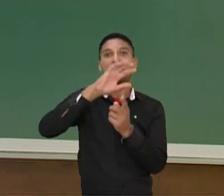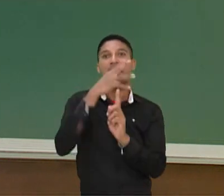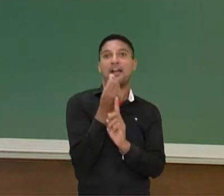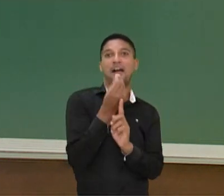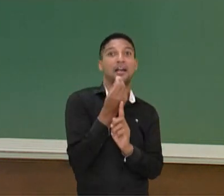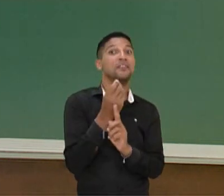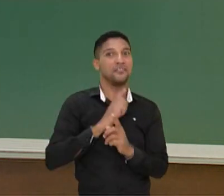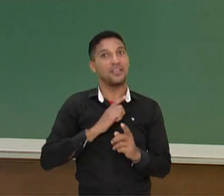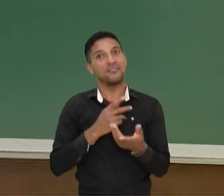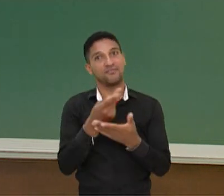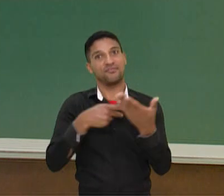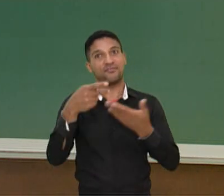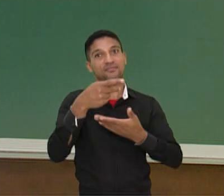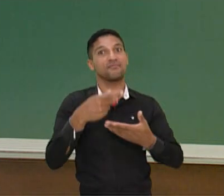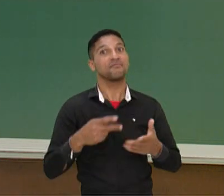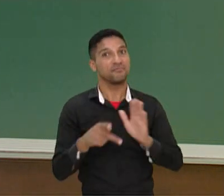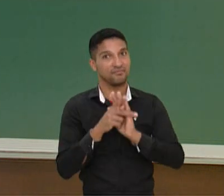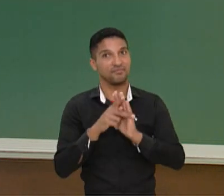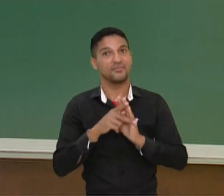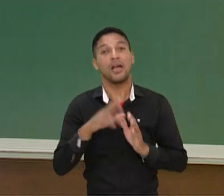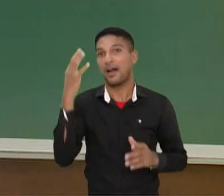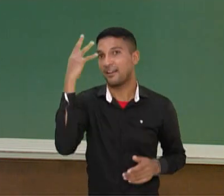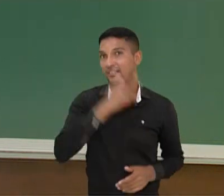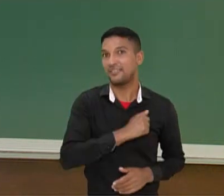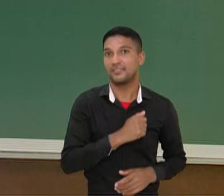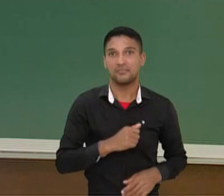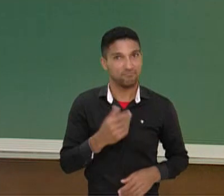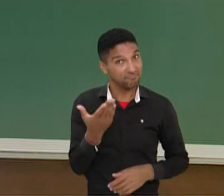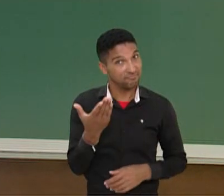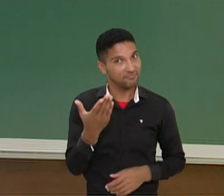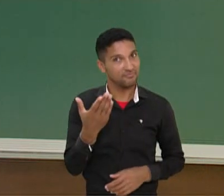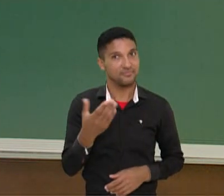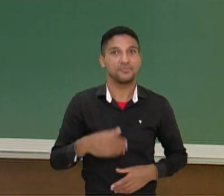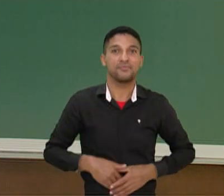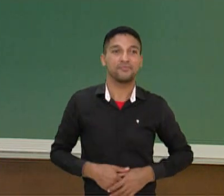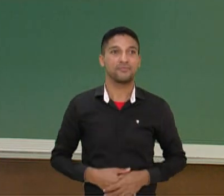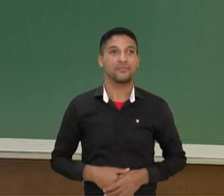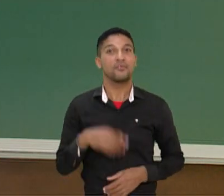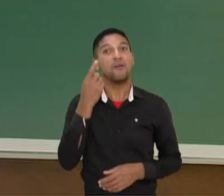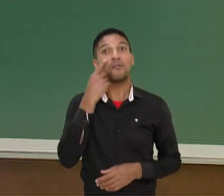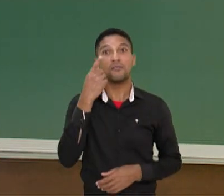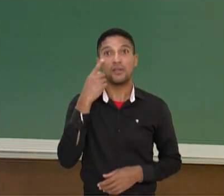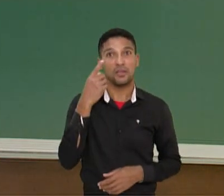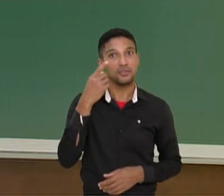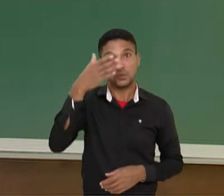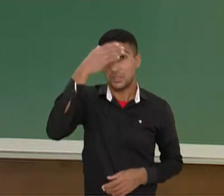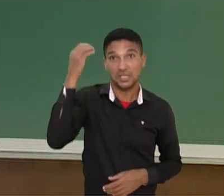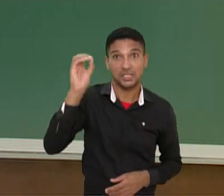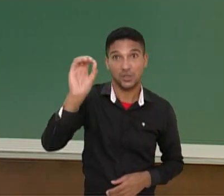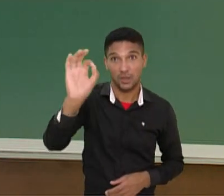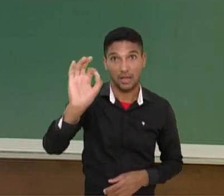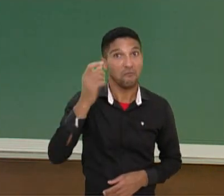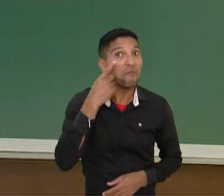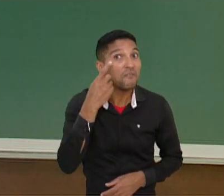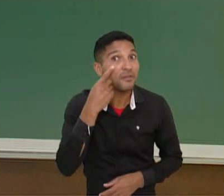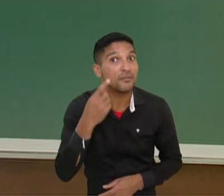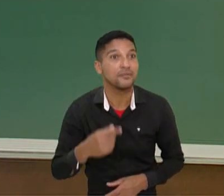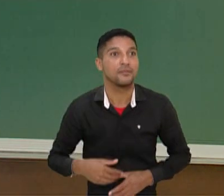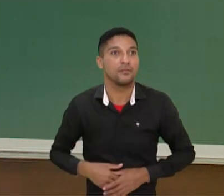não gostam. Ela é linda. Vamos lá voltar para ver se a gente não esqueceu nenhuma. Lembra que eu falei para vocês que tem uma